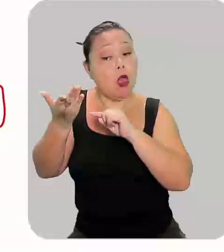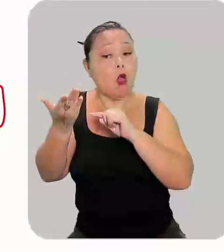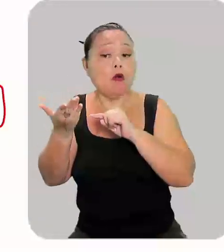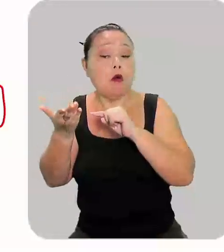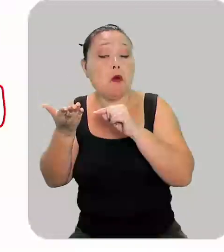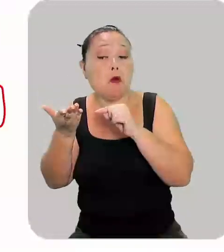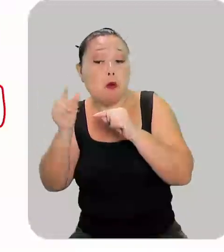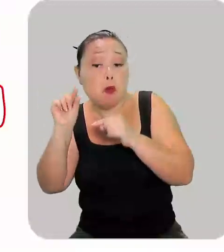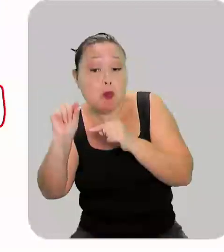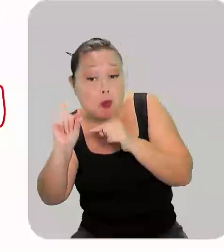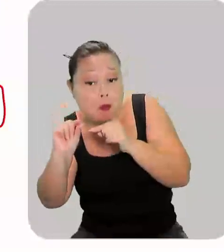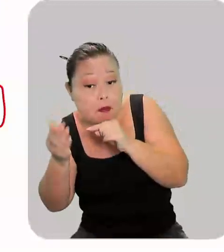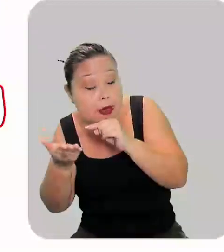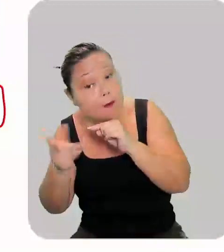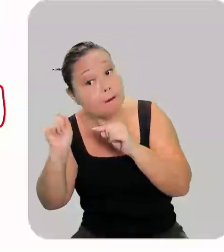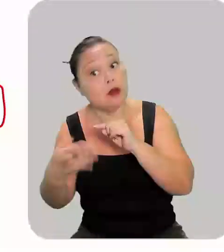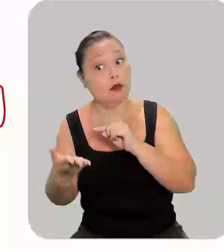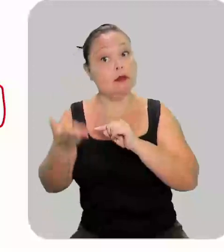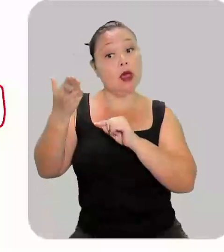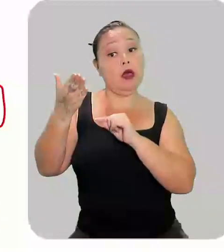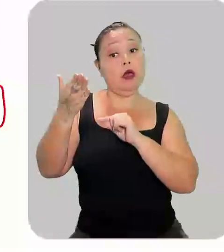No mínimo 5%.